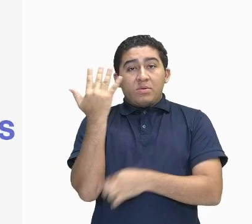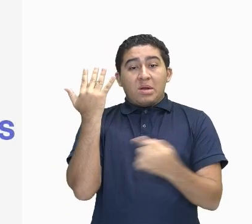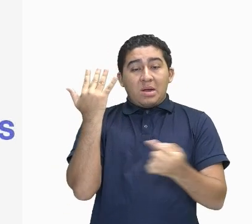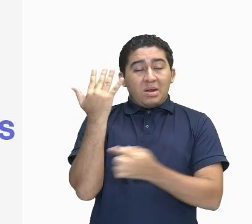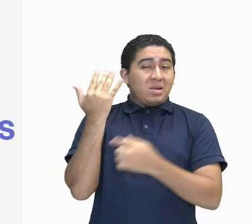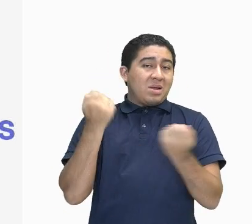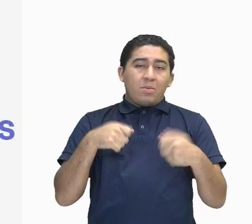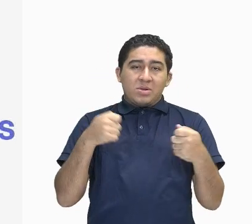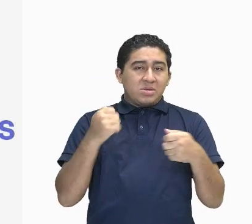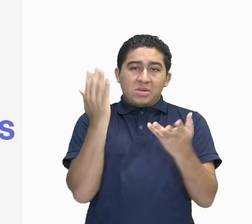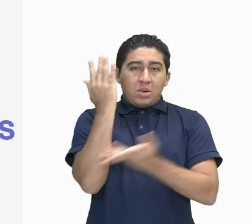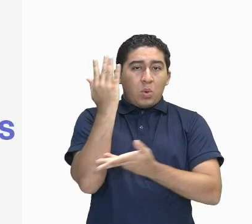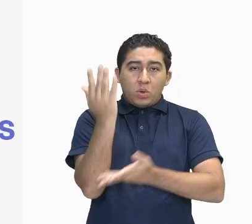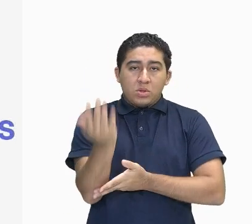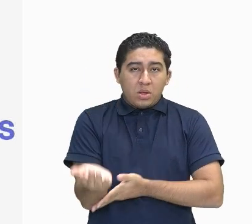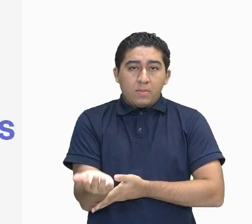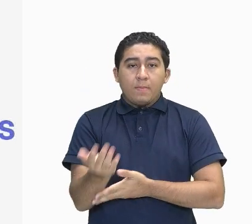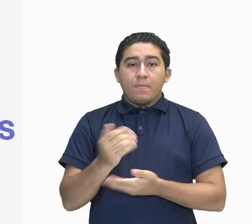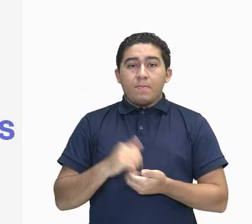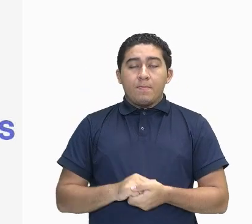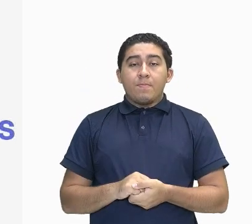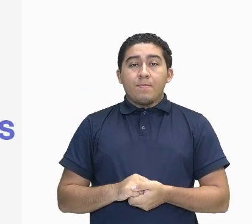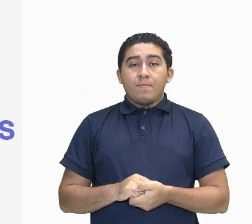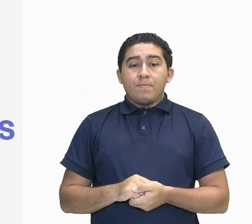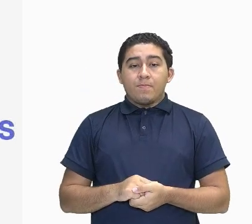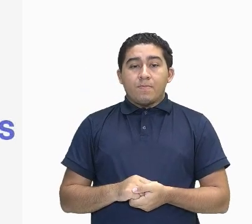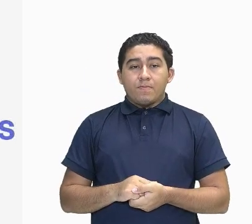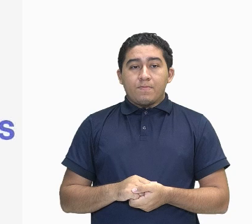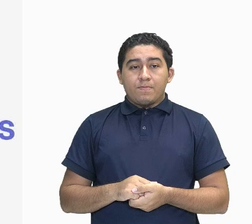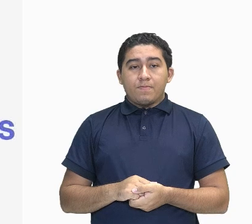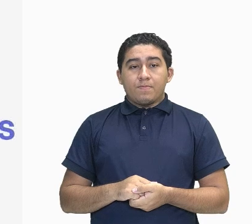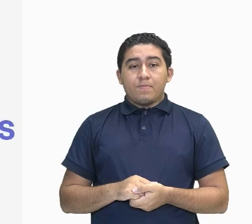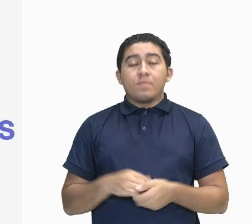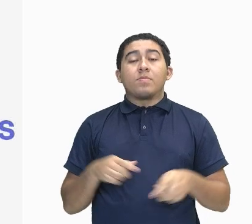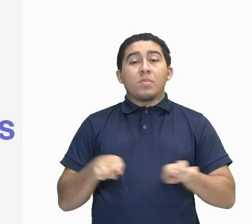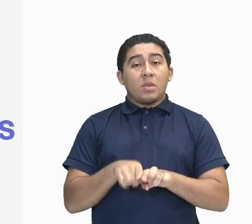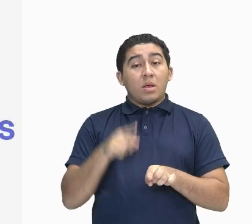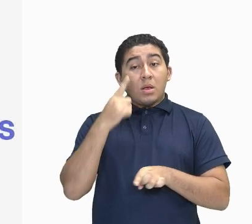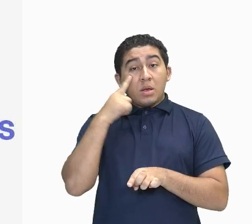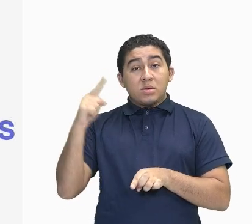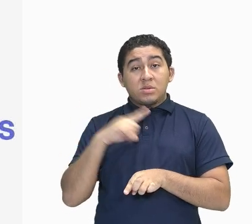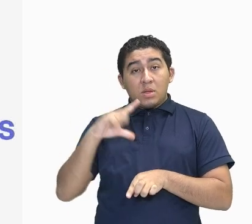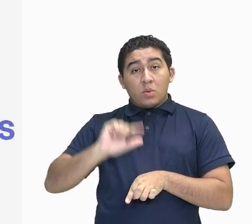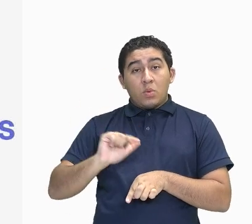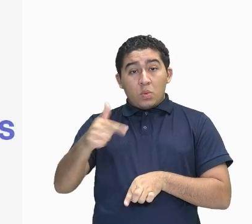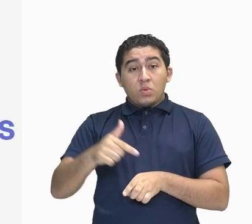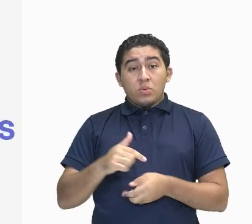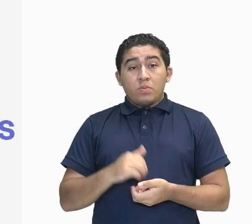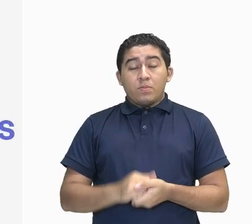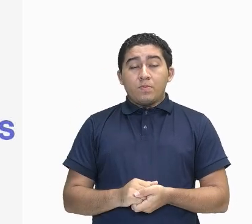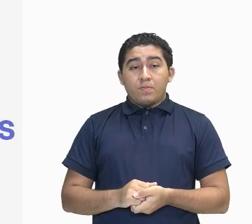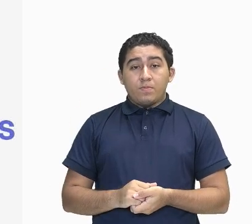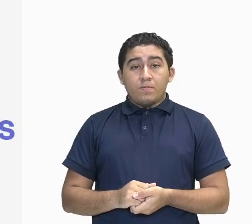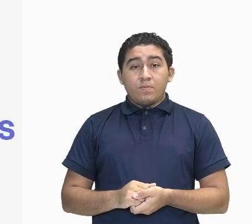derrubar futuramente, tá? Mas, além dos sistemas agroflorestais, também teremos os sistemas